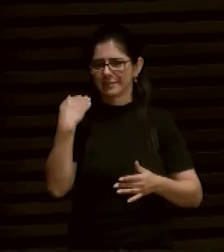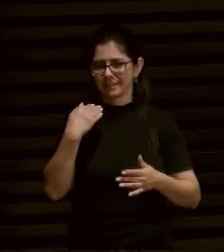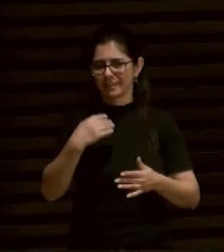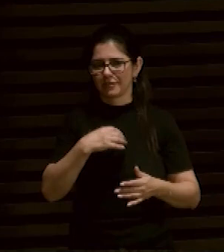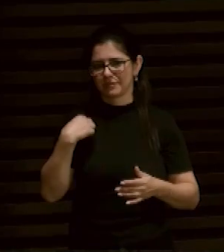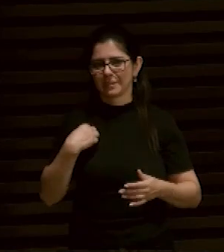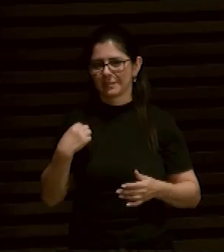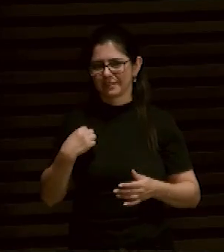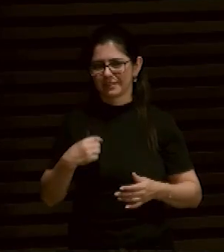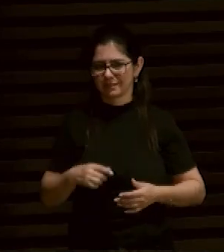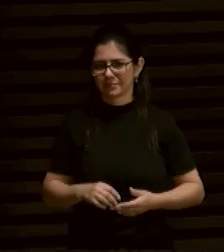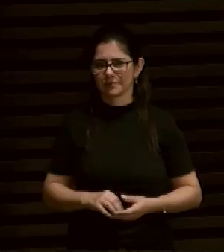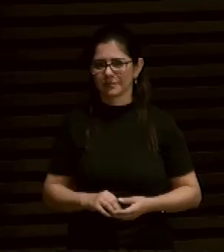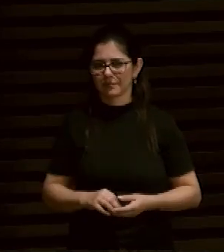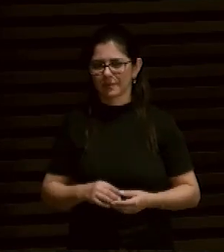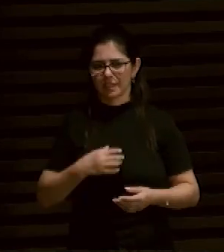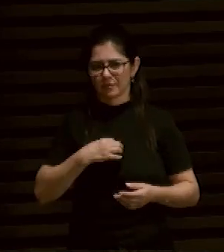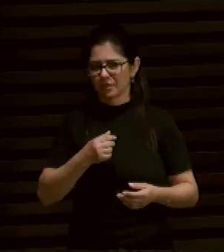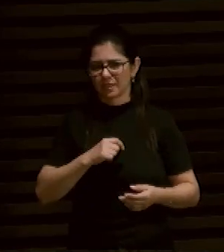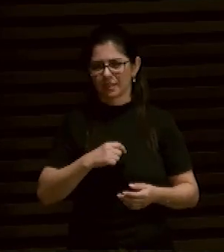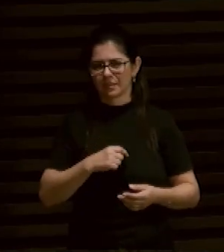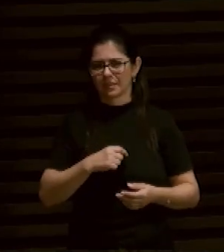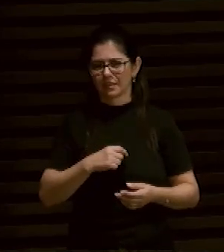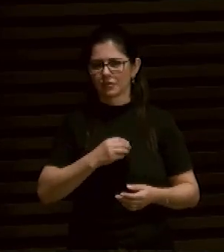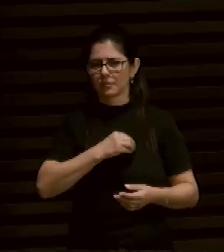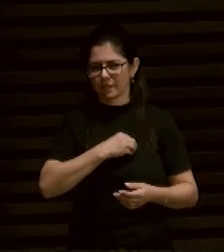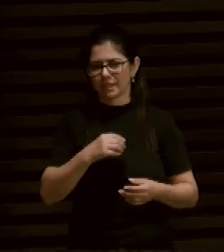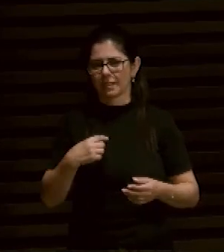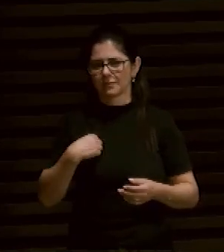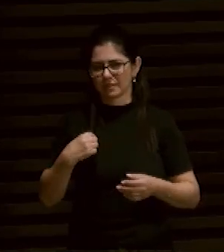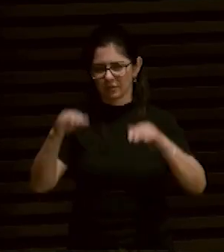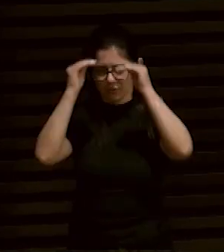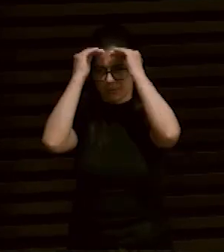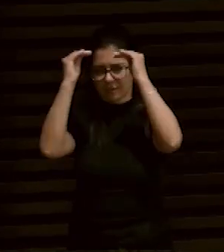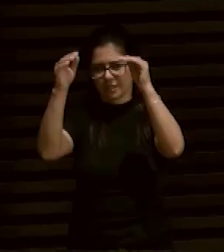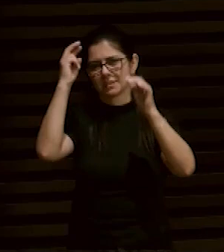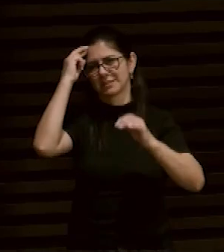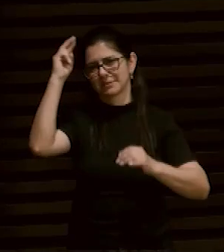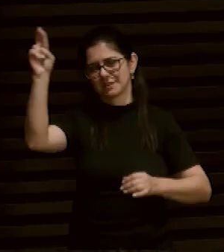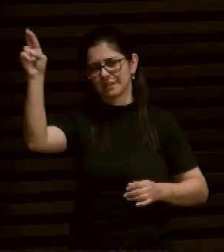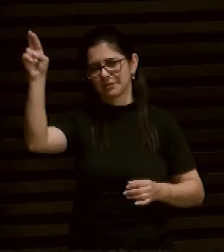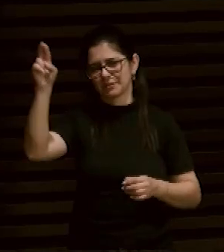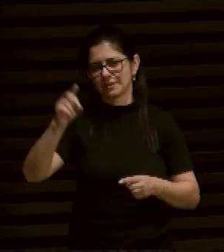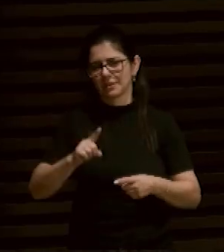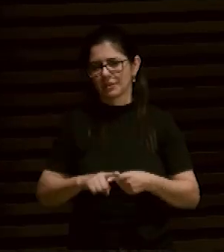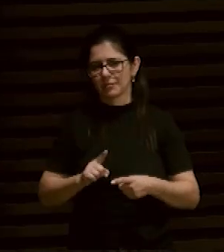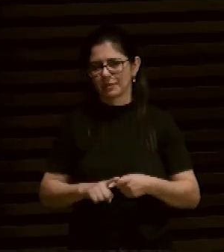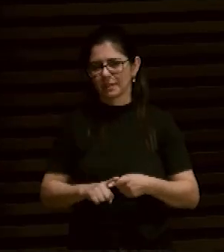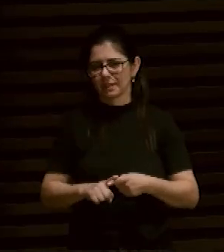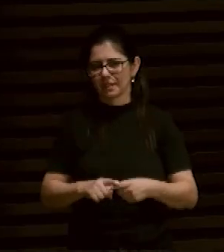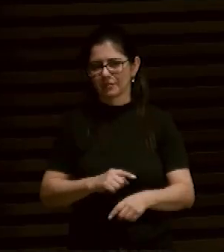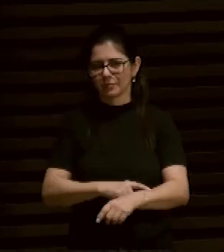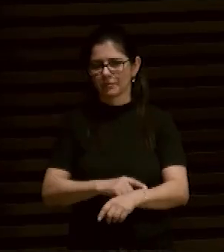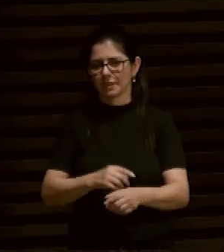pecou contra Deus e Deus o disciplinou, mas ele voluntariamente, em obediência ao Senhor, para que quando ele ressuscitasse,